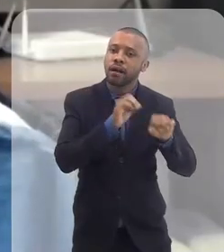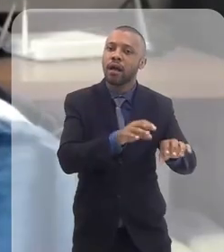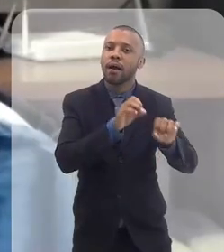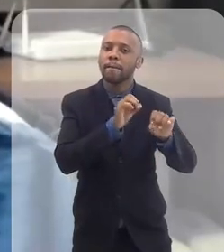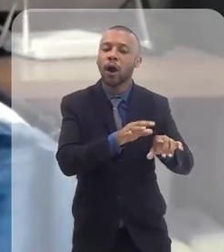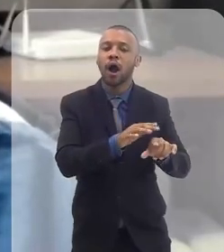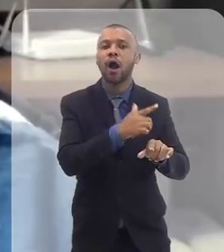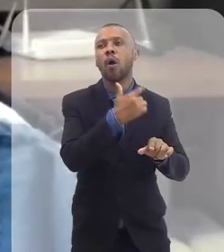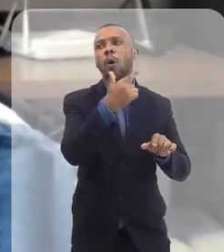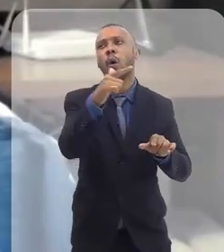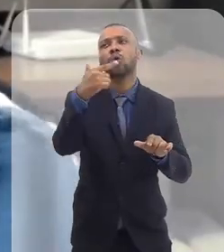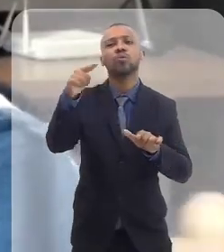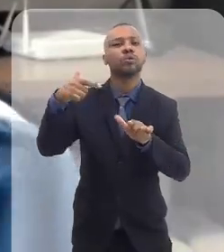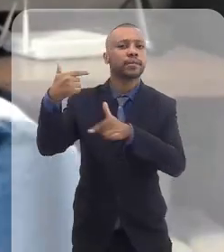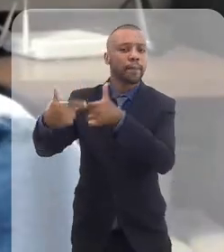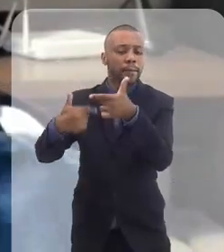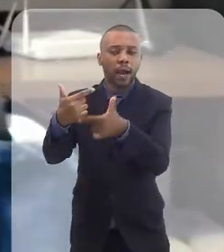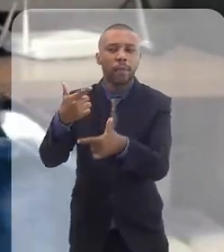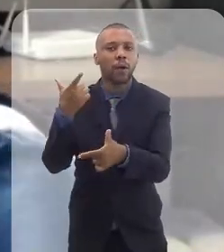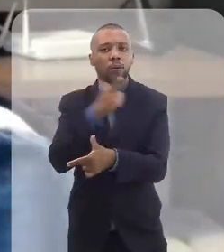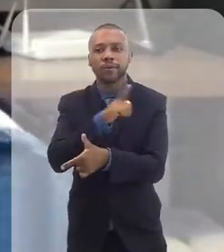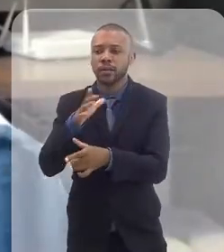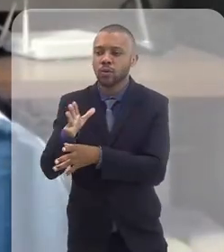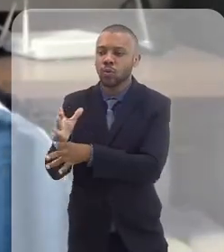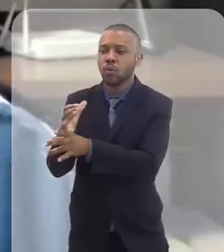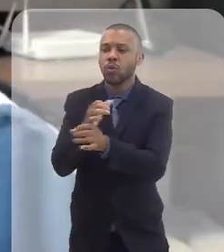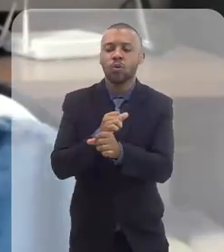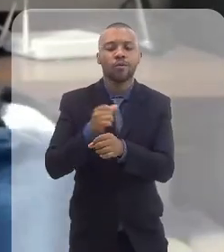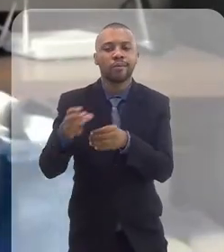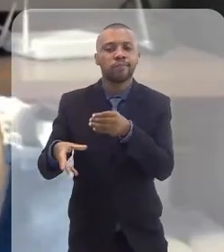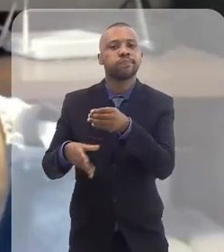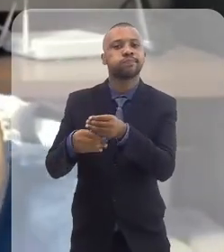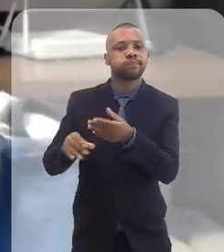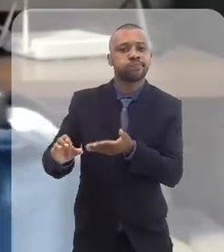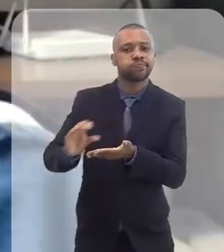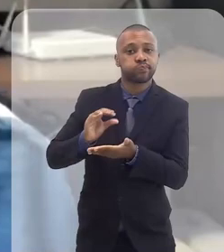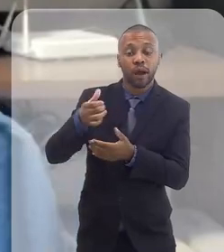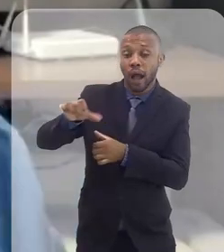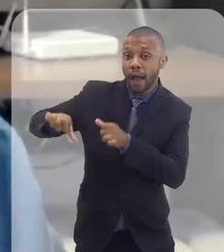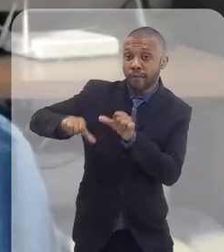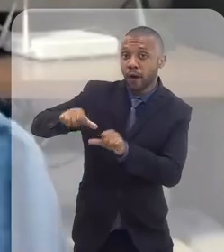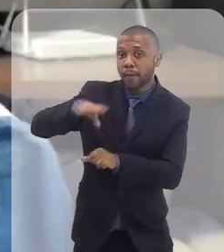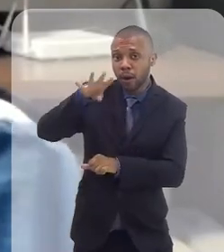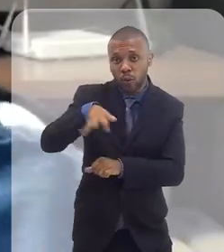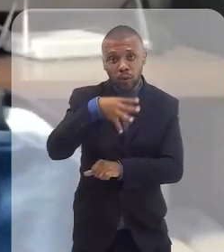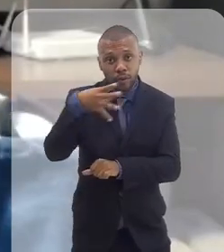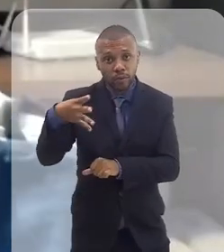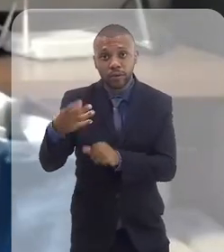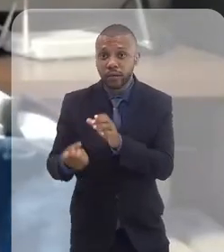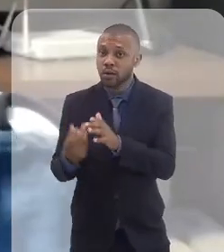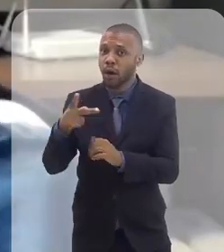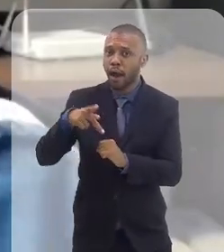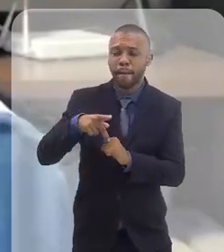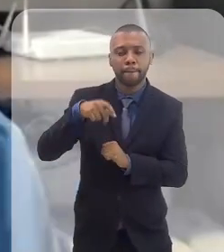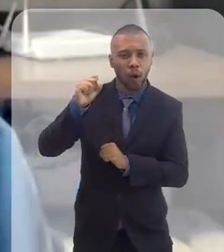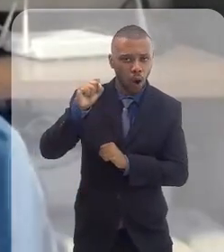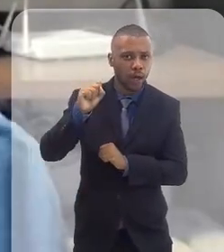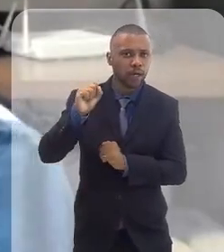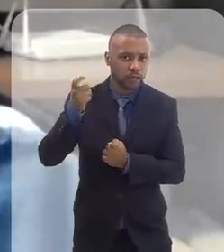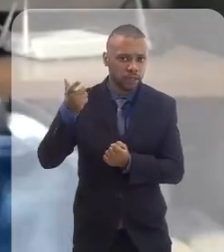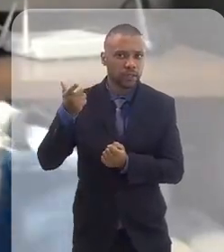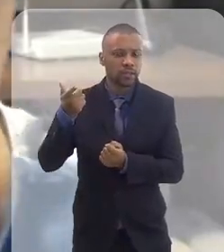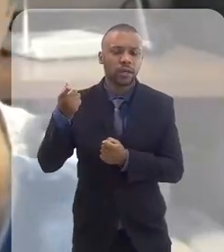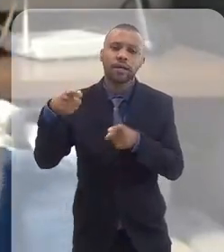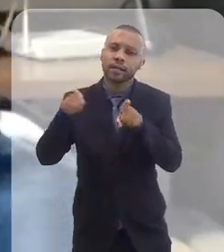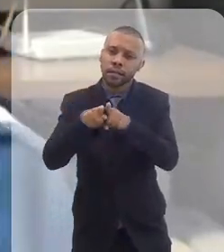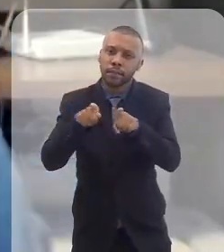estar dando outras atividades. A reforma que instituiu a